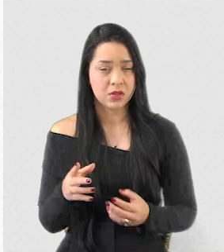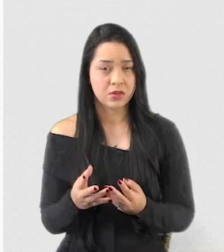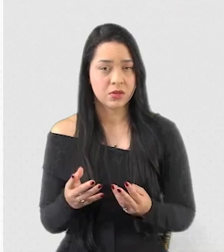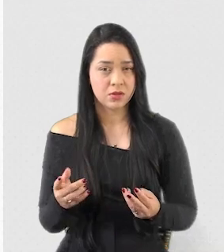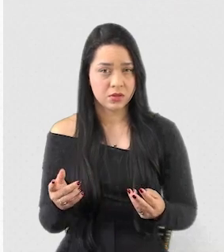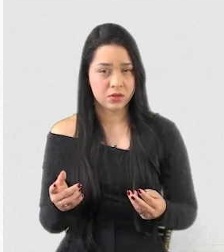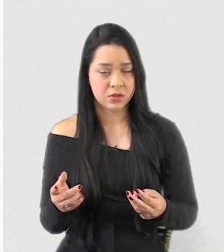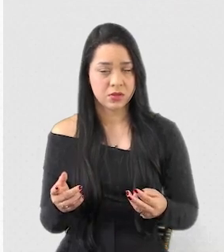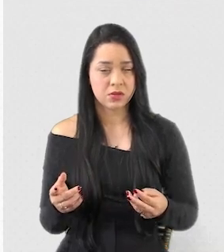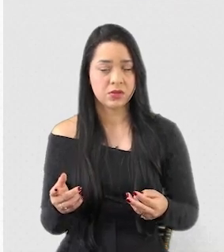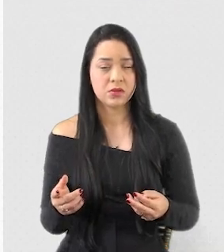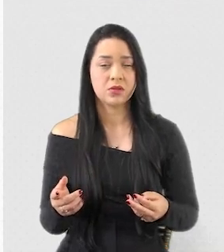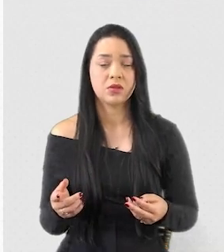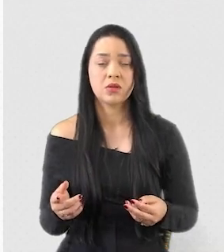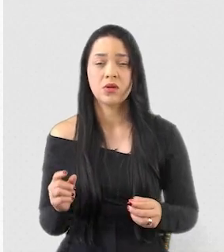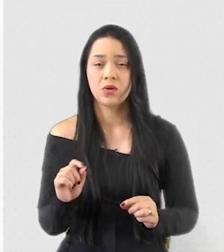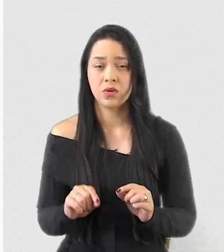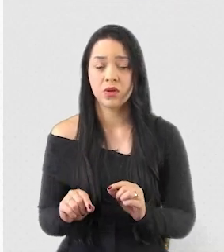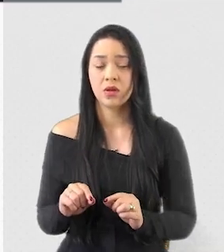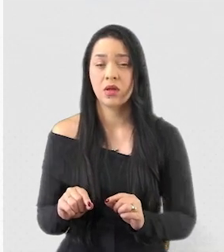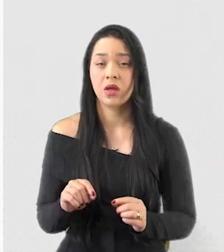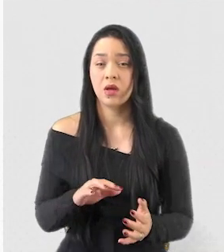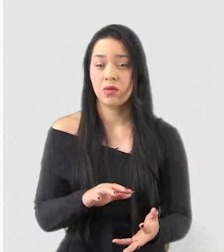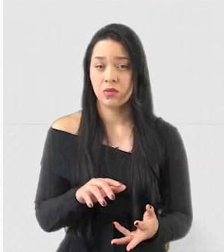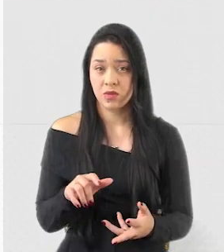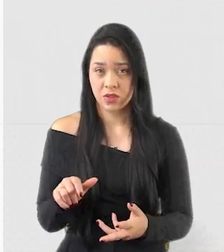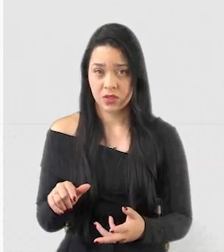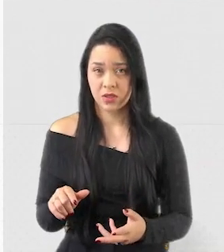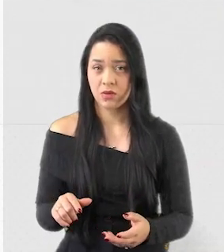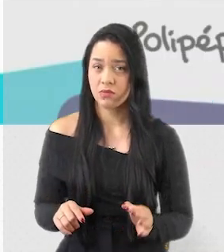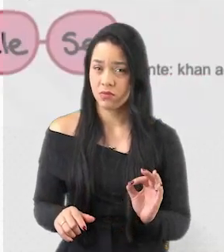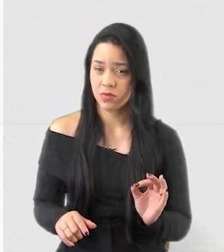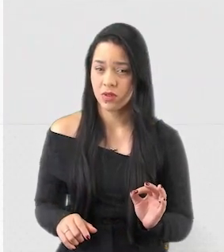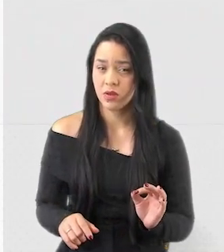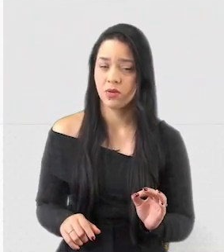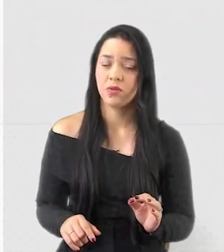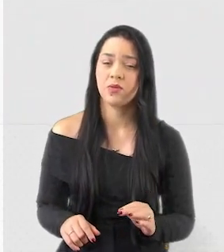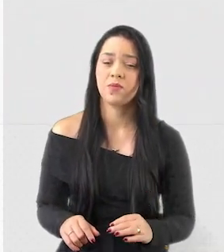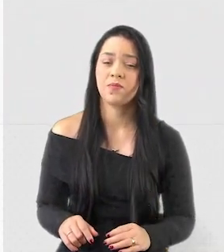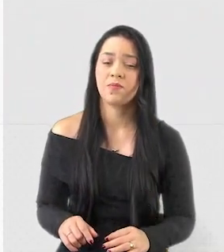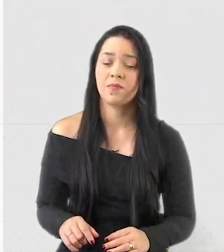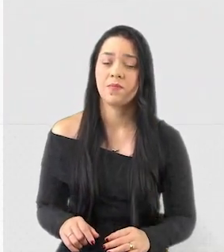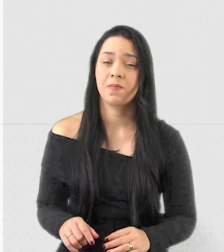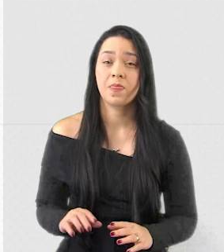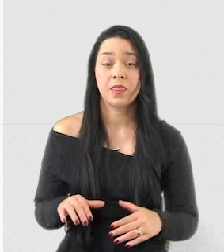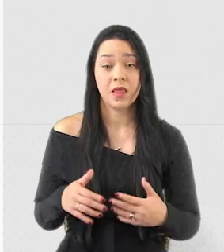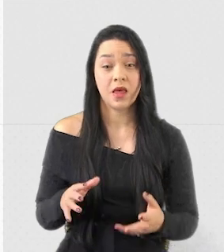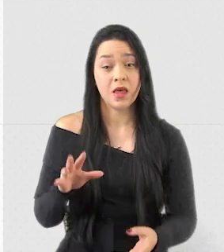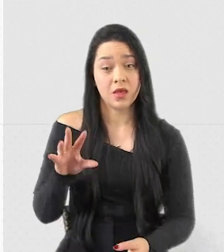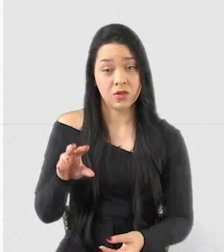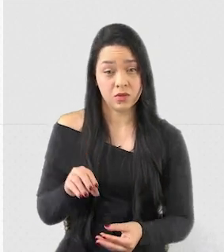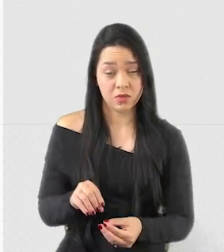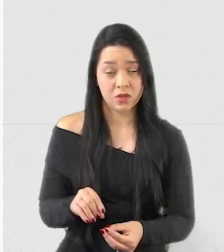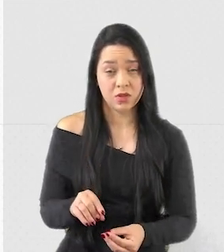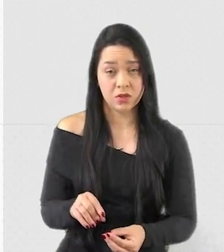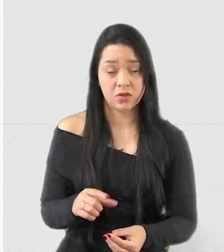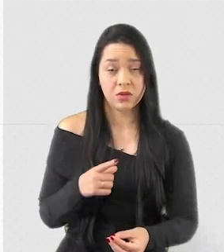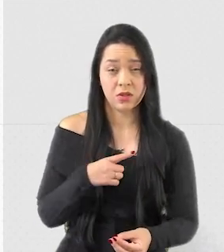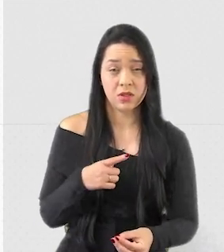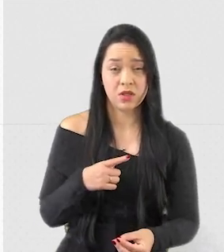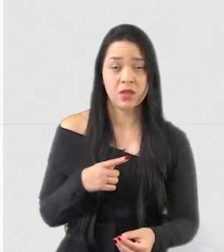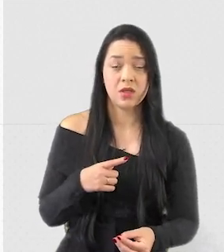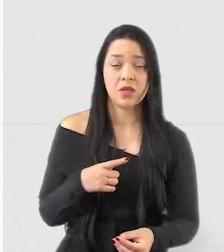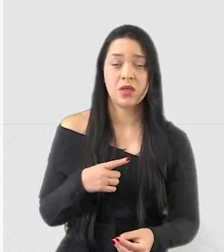por isso que o nosso código, ele é universal, tá bom? E aí, resumidamente, a gente tem o processo